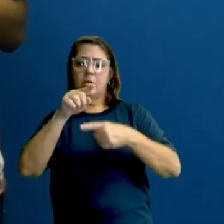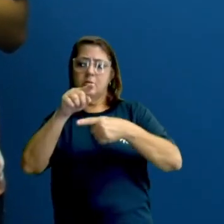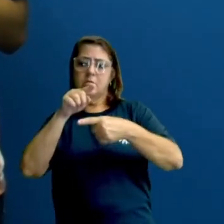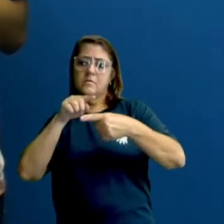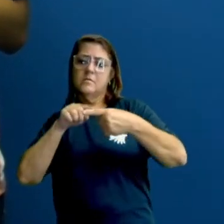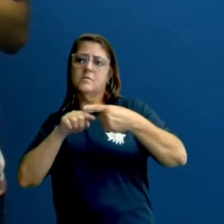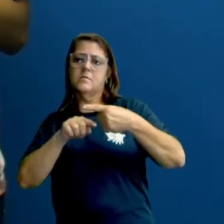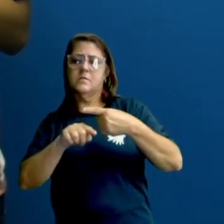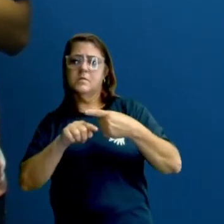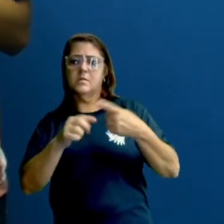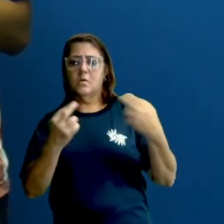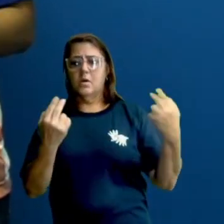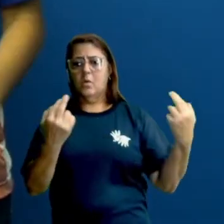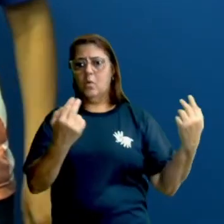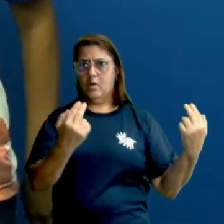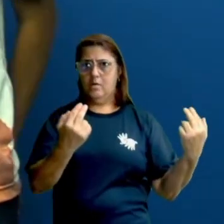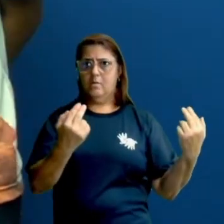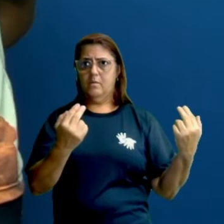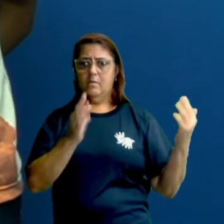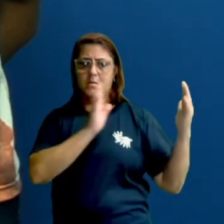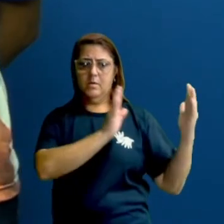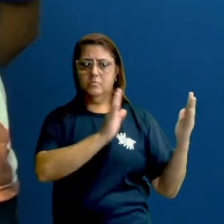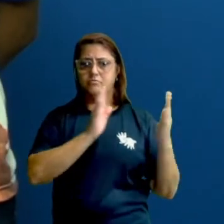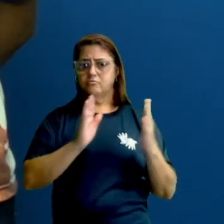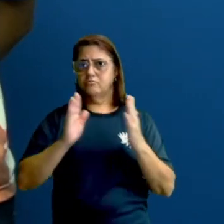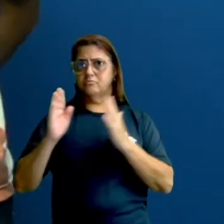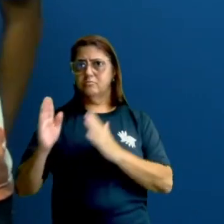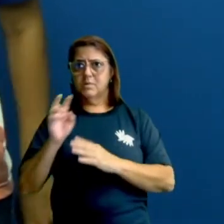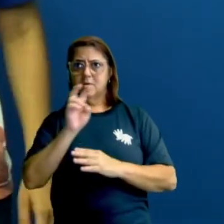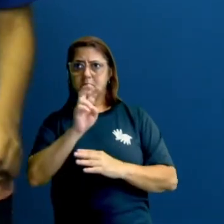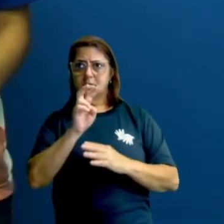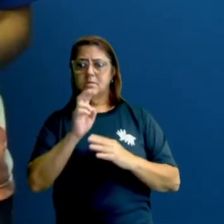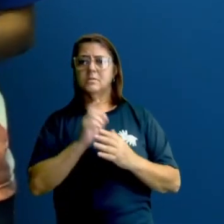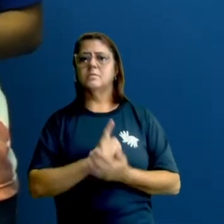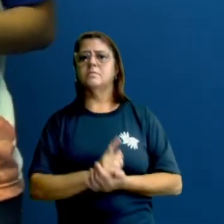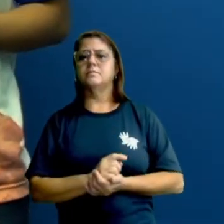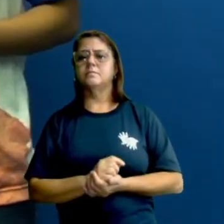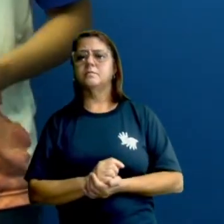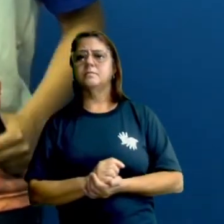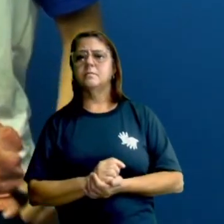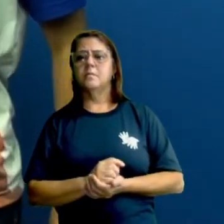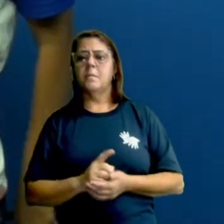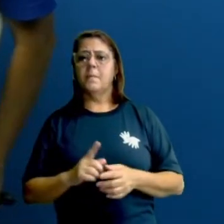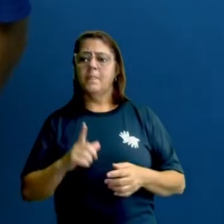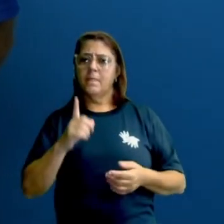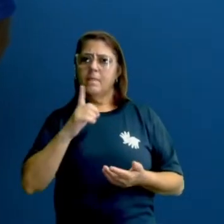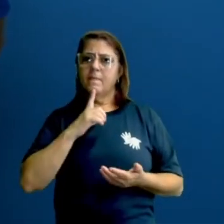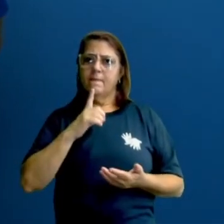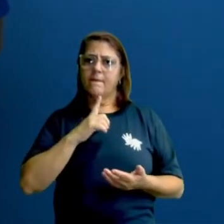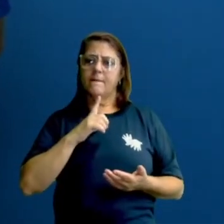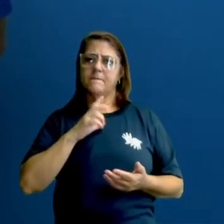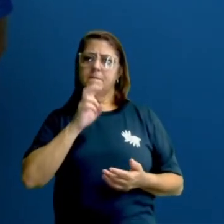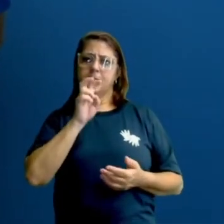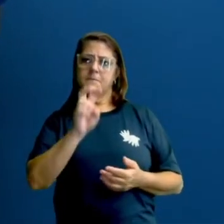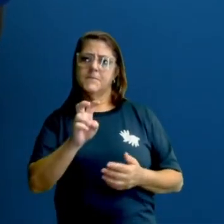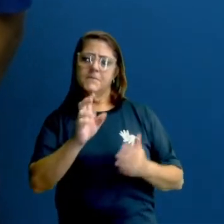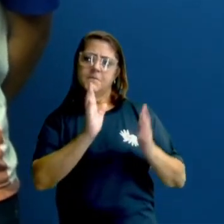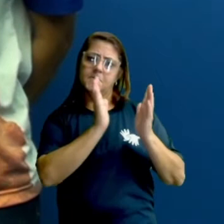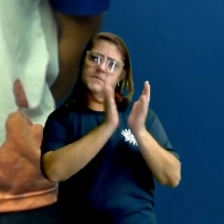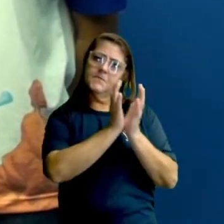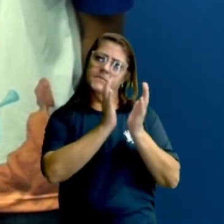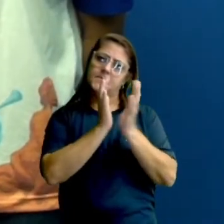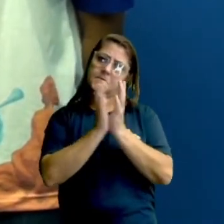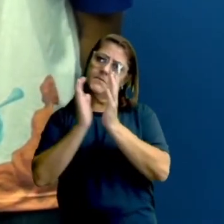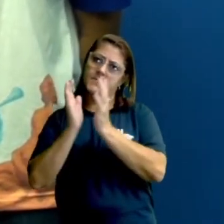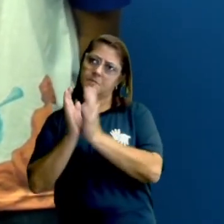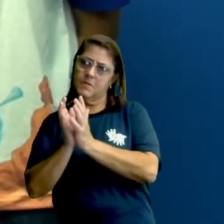em partes iguais, não foi isso? E se tem 5 grupos e